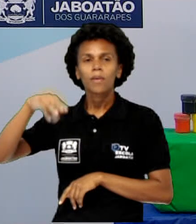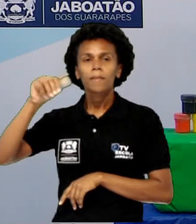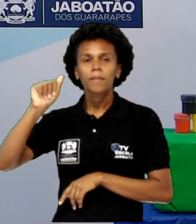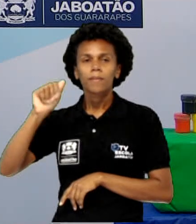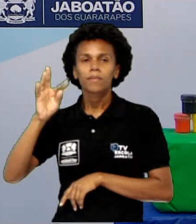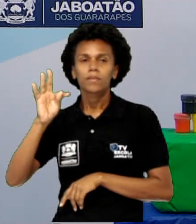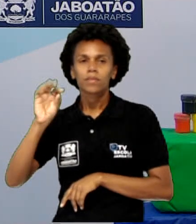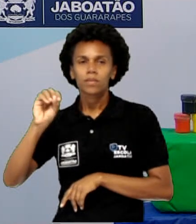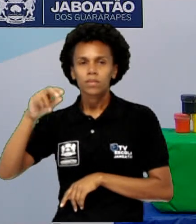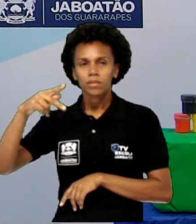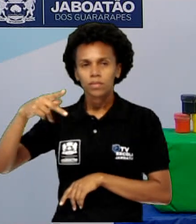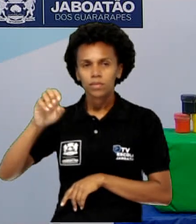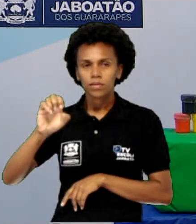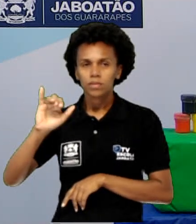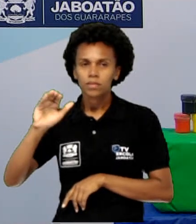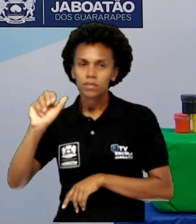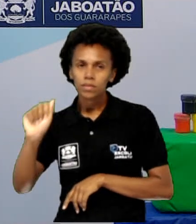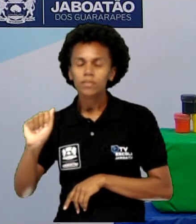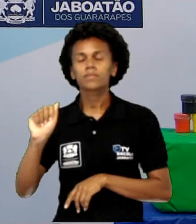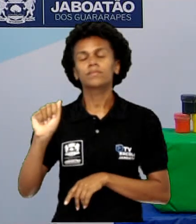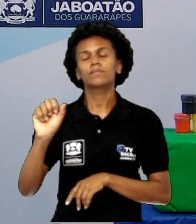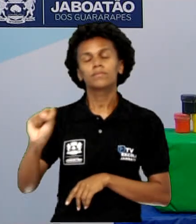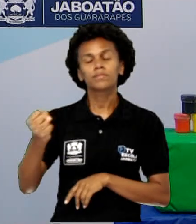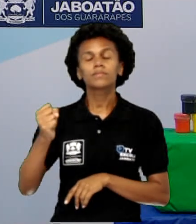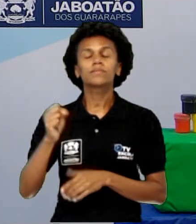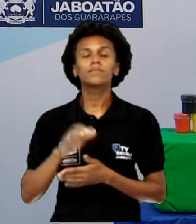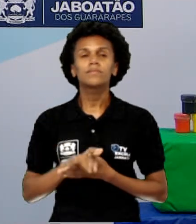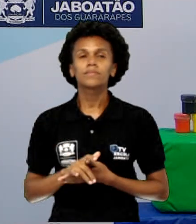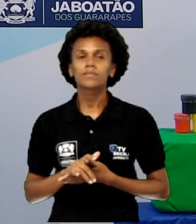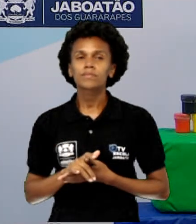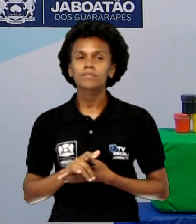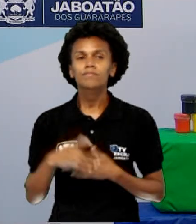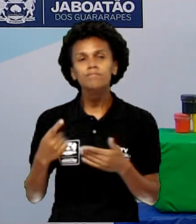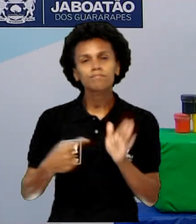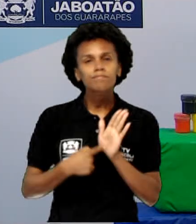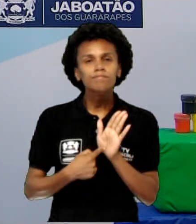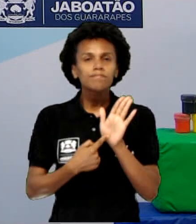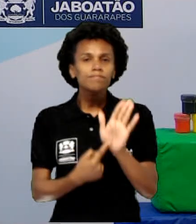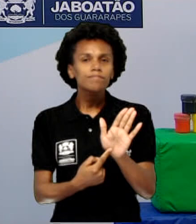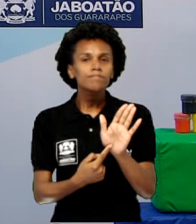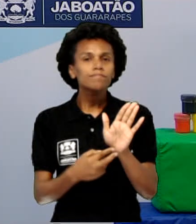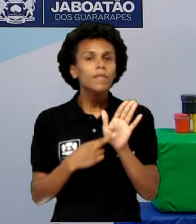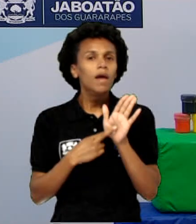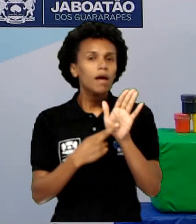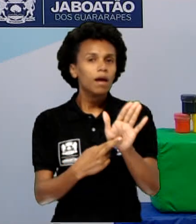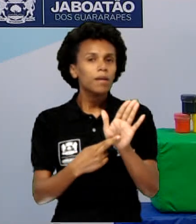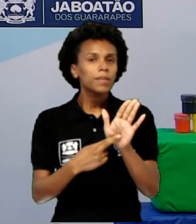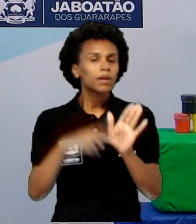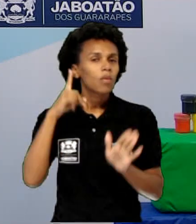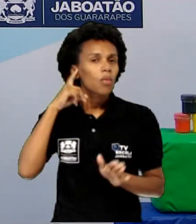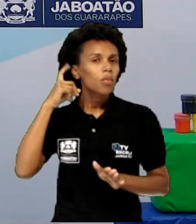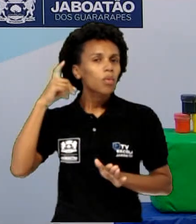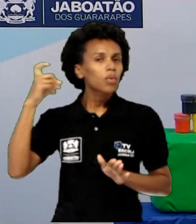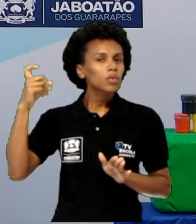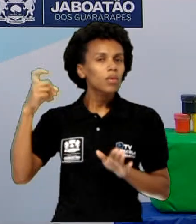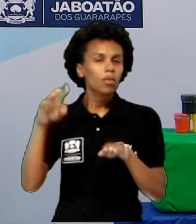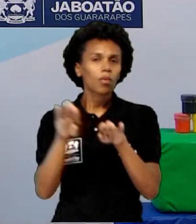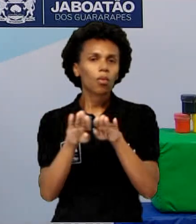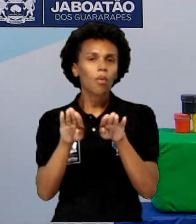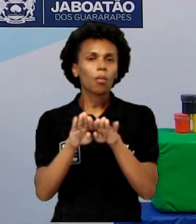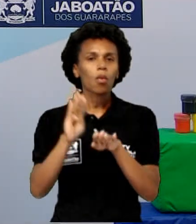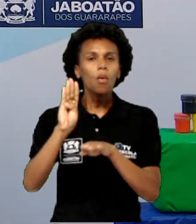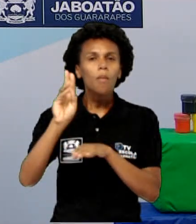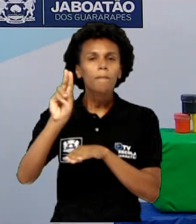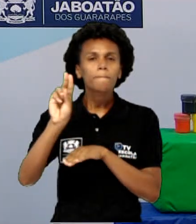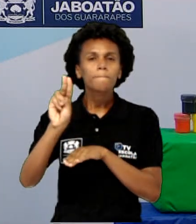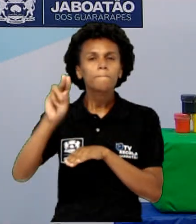Como aparece alguns aí nesse slide pra gente. A gente vê algumas onomatopeias aqui como bum, bam,